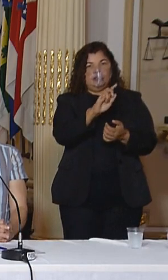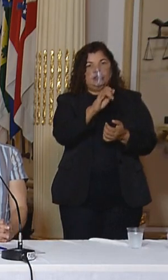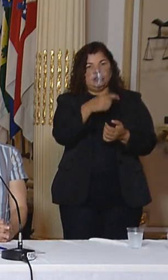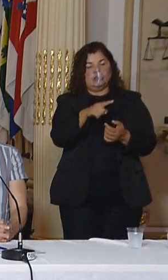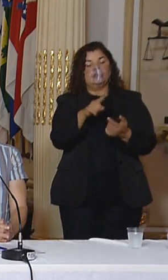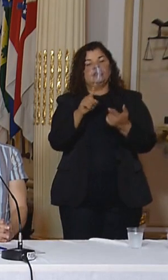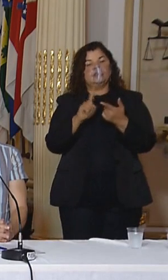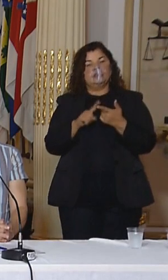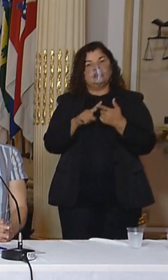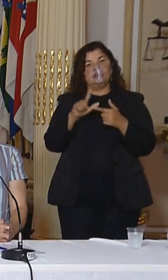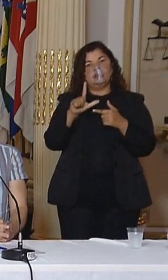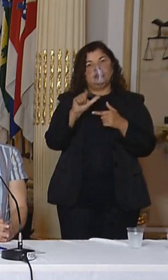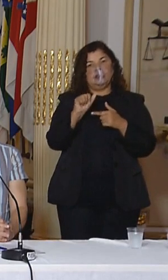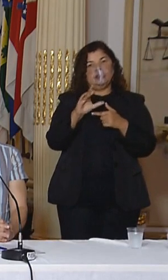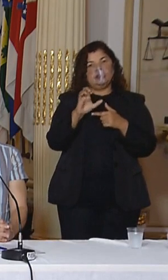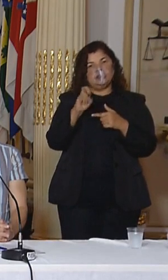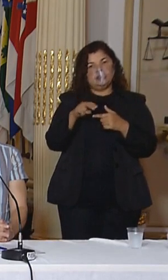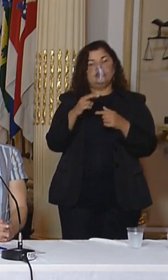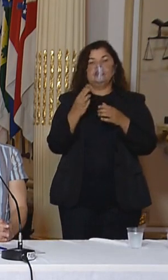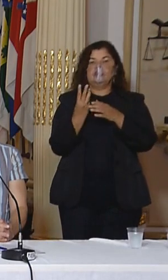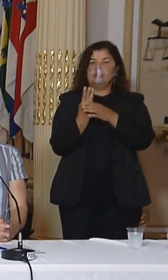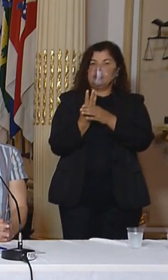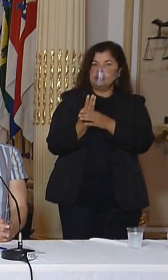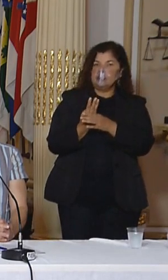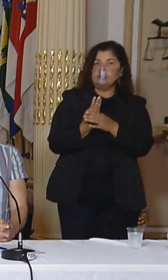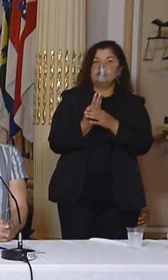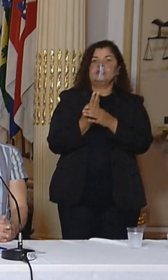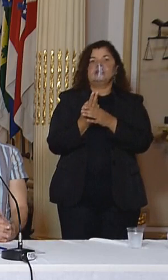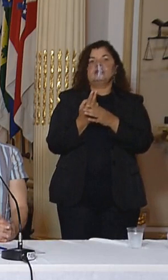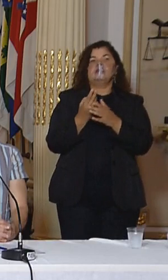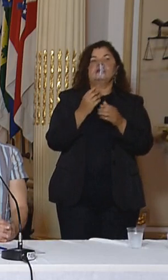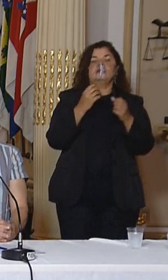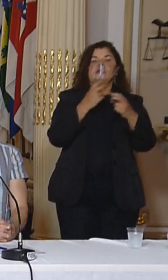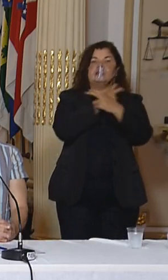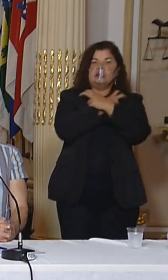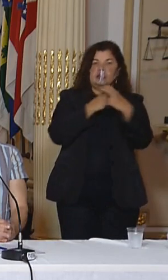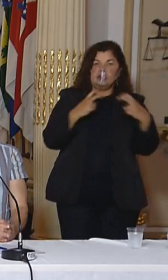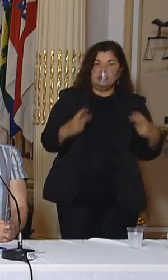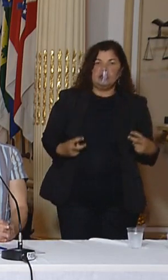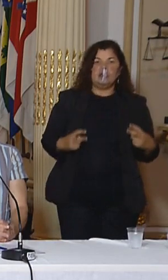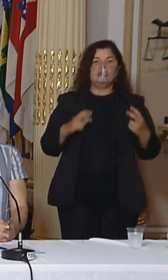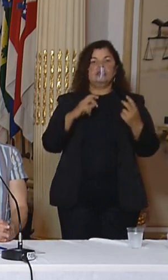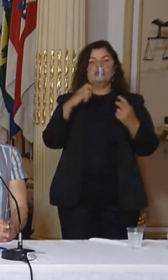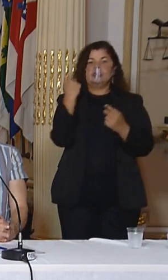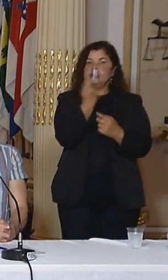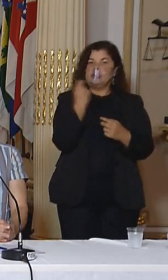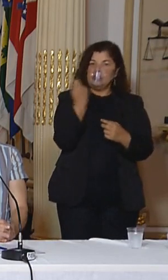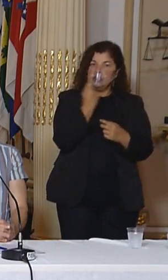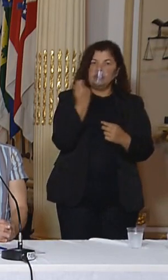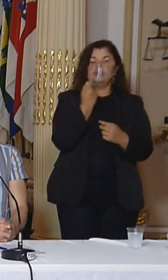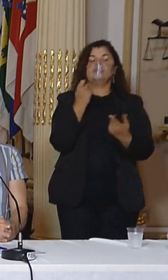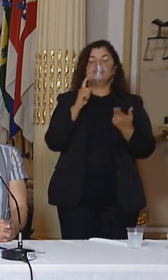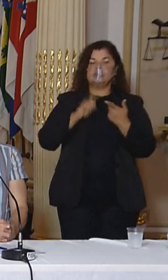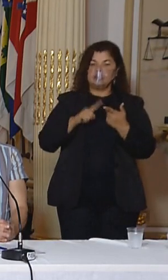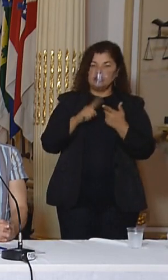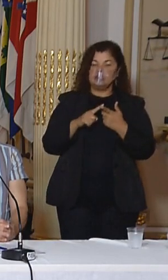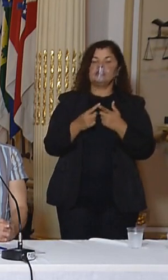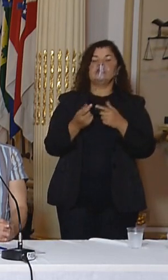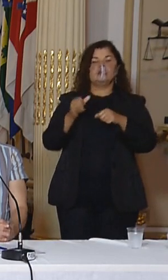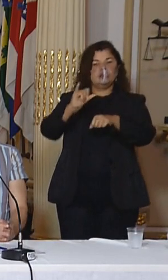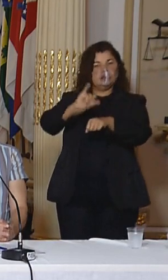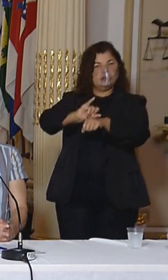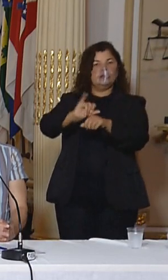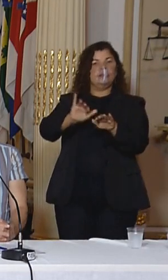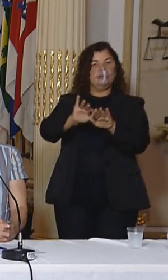LACEN e de universidades, a gente quer tanto em Serra Talhada quanto em Caruaru também colocar máquinas